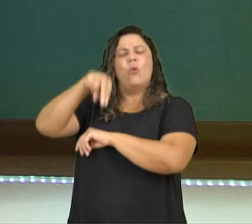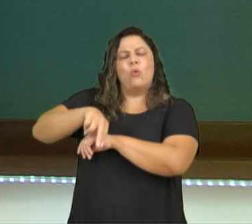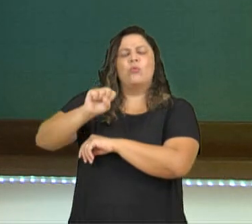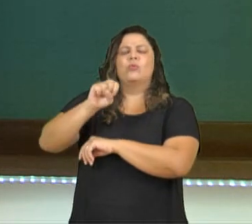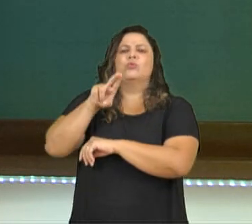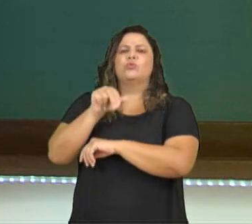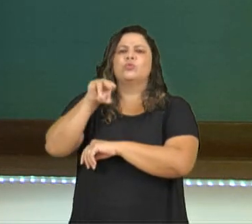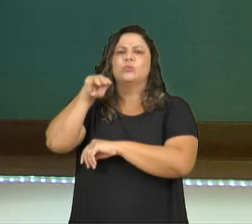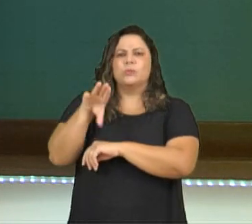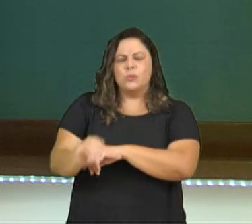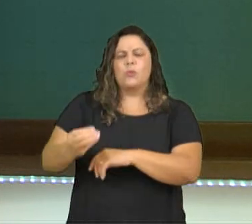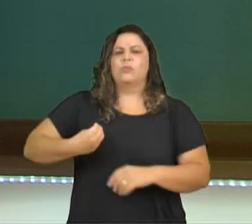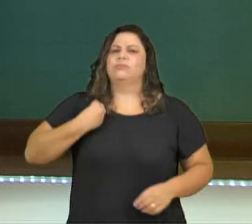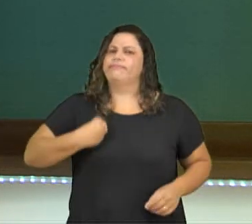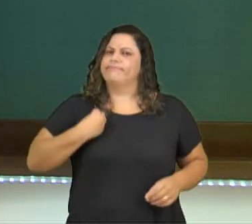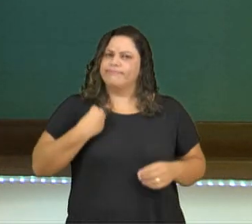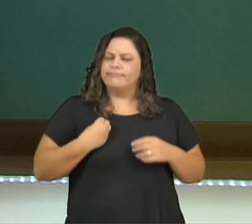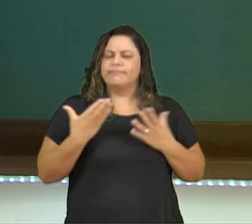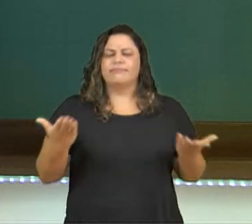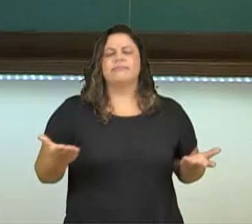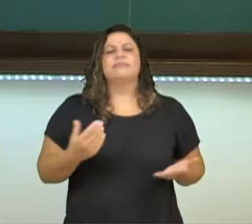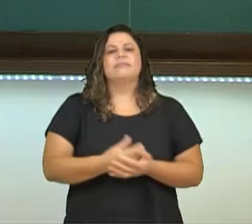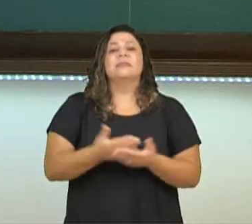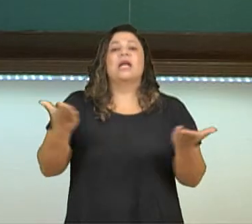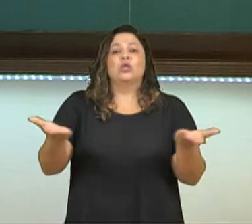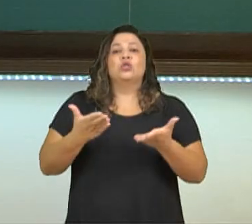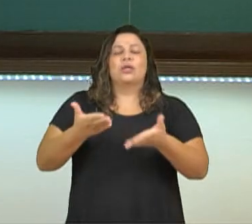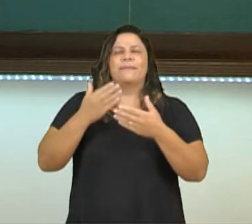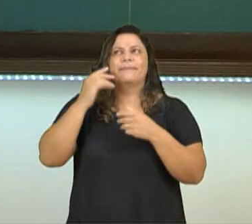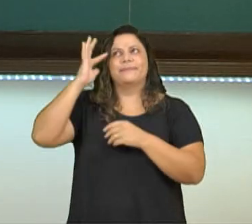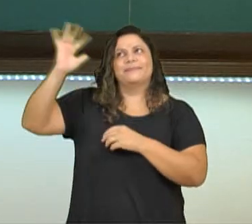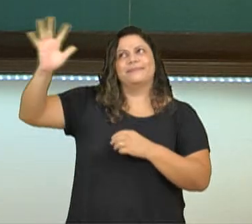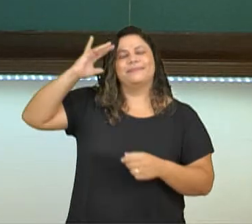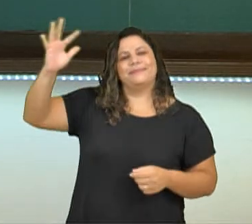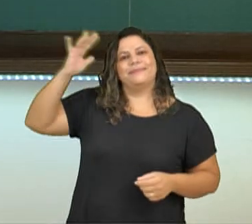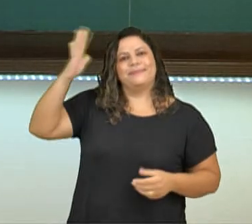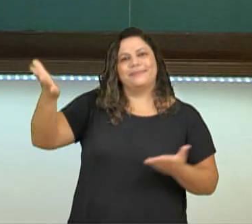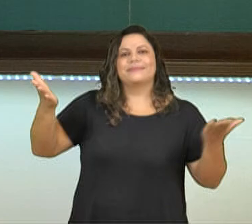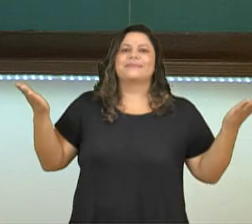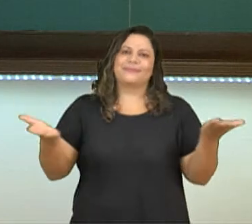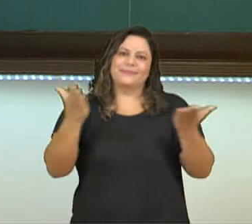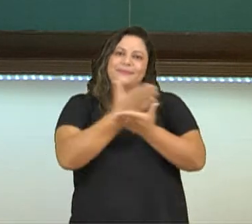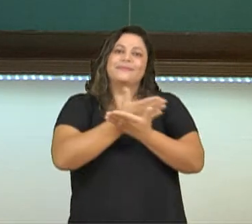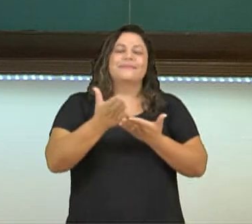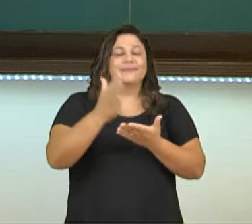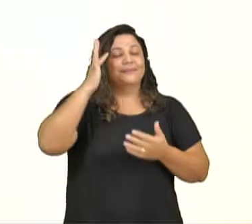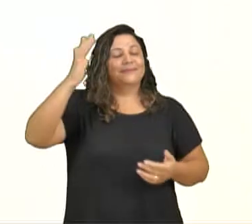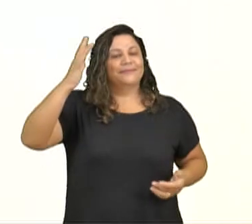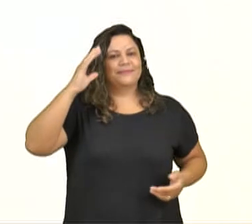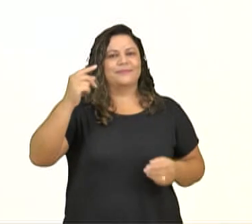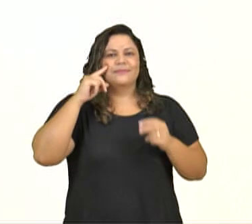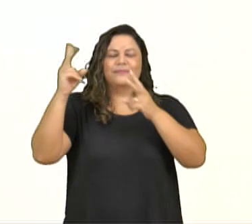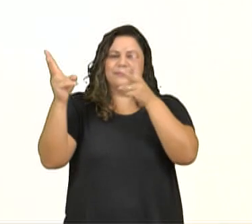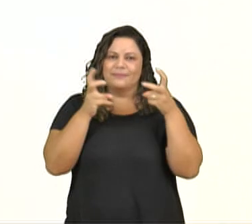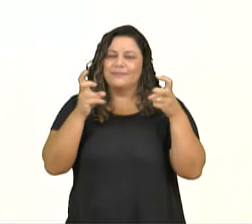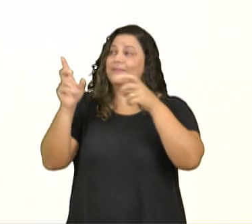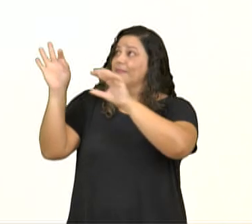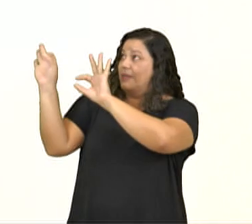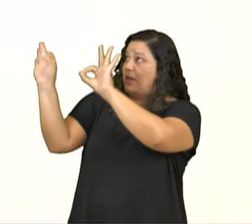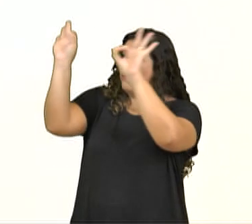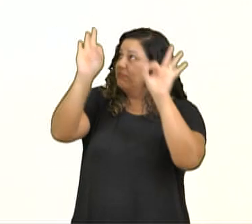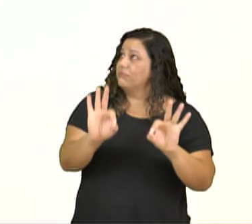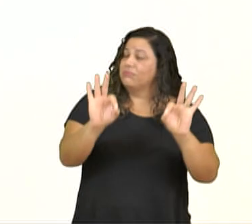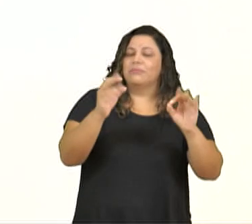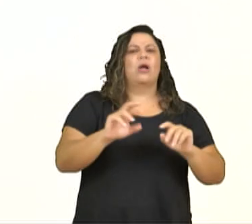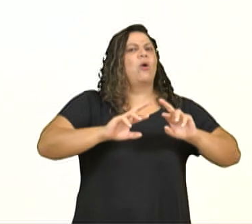presente na nossa vida. E aí a gente já entrou na nossa reflexão inicial, que conforme você pode ver na tela, qual é a